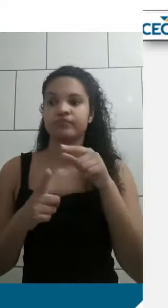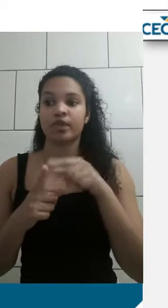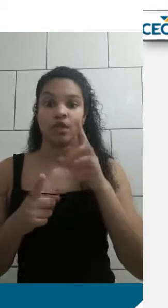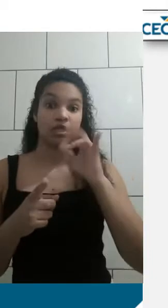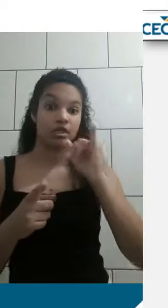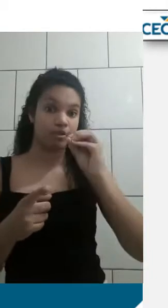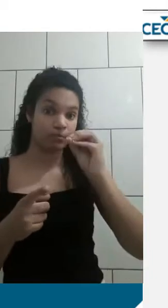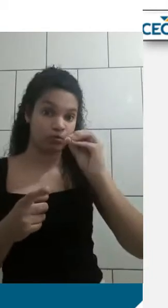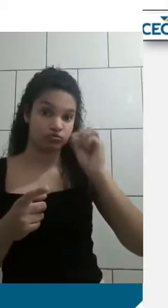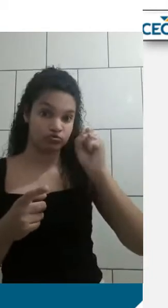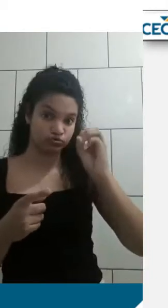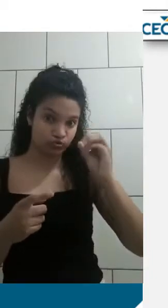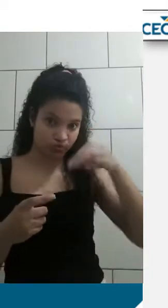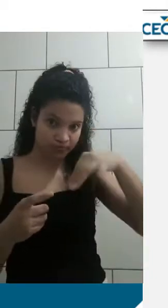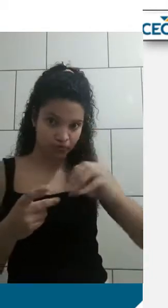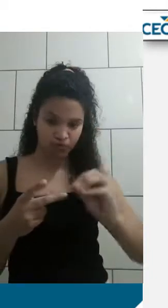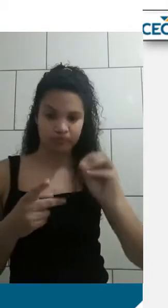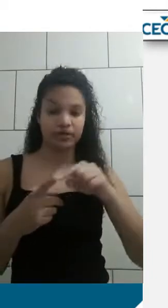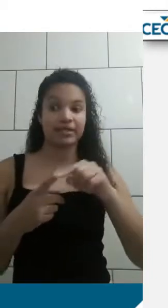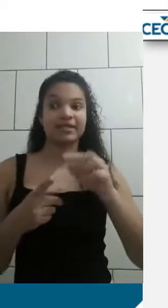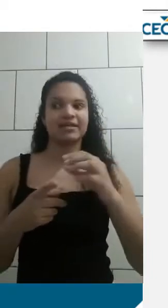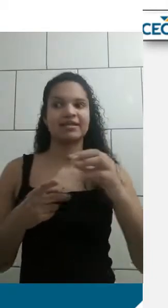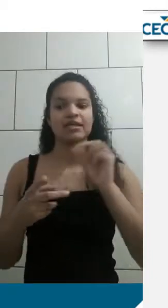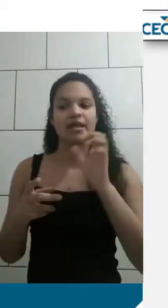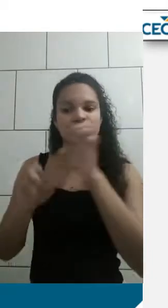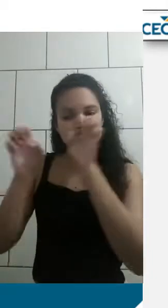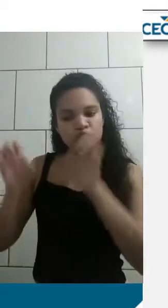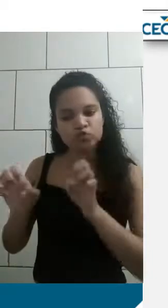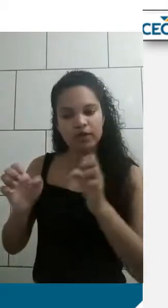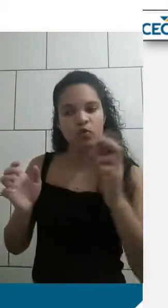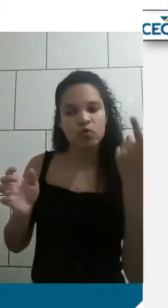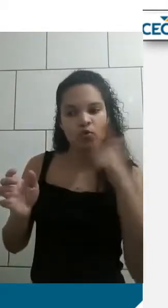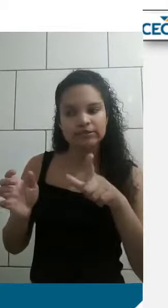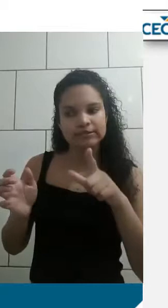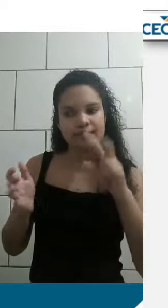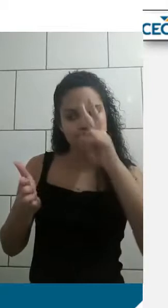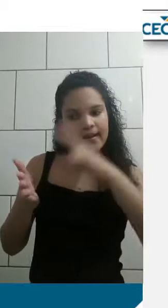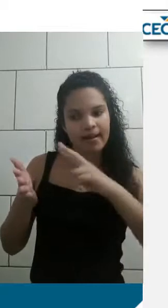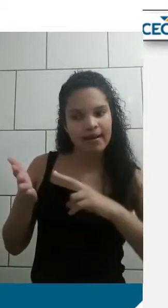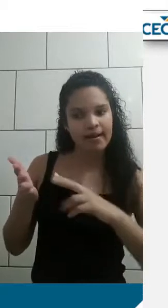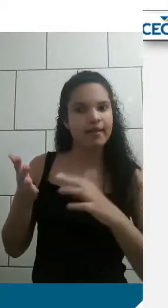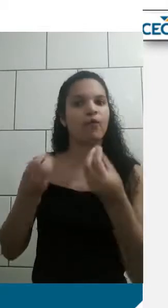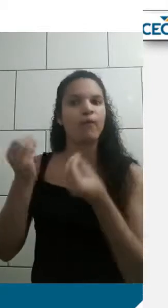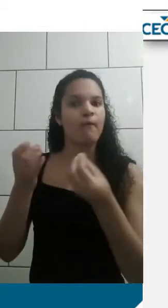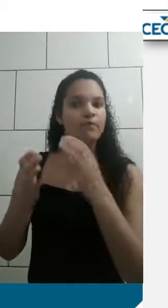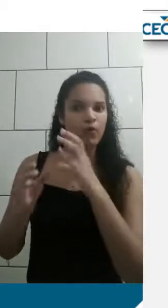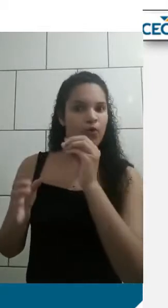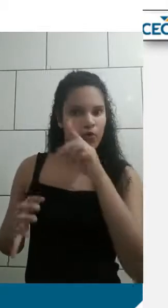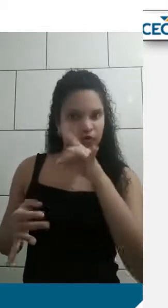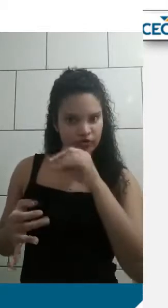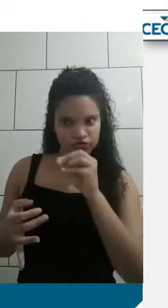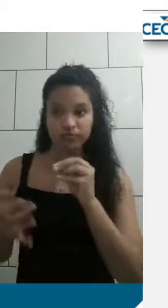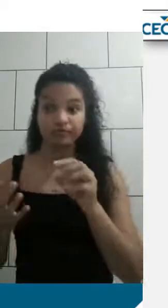proteínas para formar o ribossomo, que a estrutura que lê o código genético. E o RNA transportador, que é o RNA